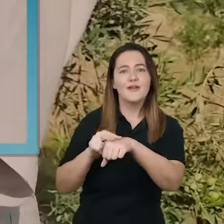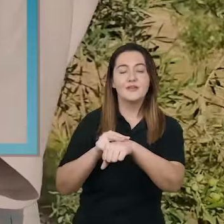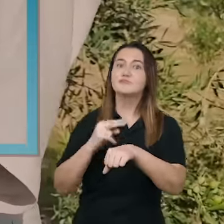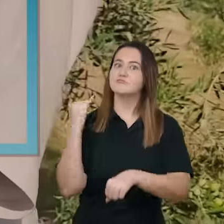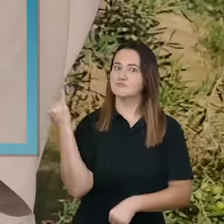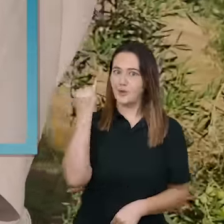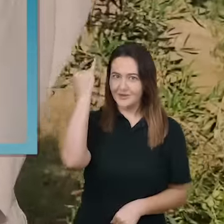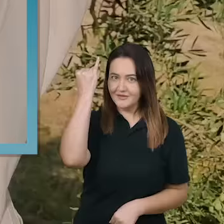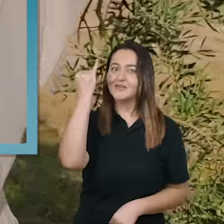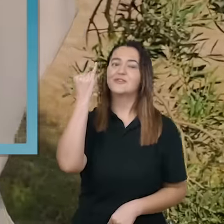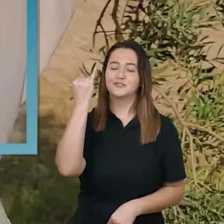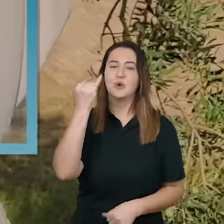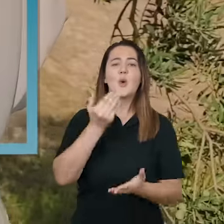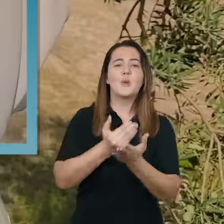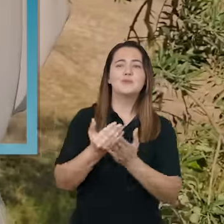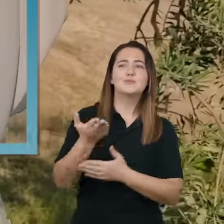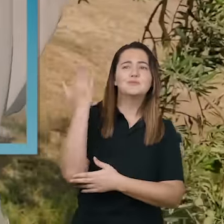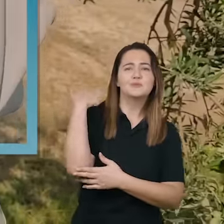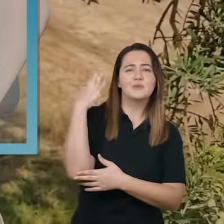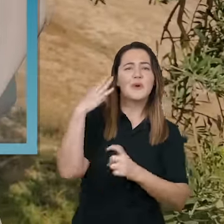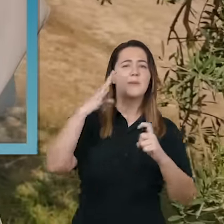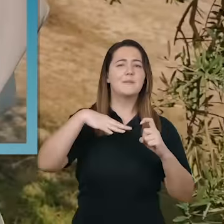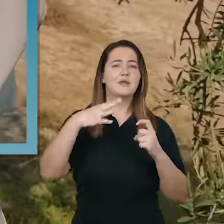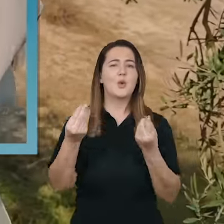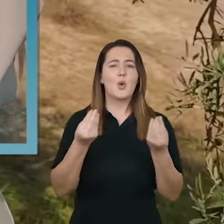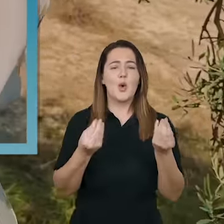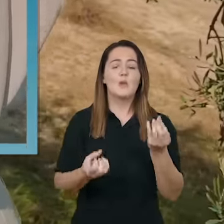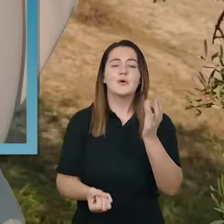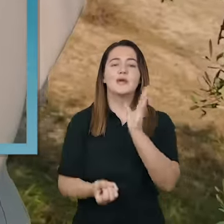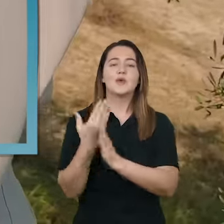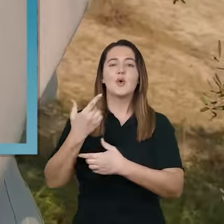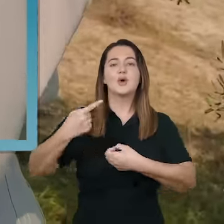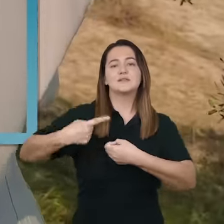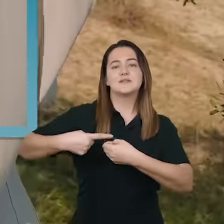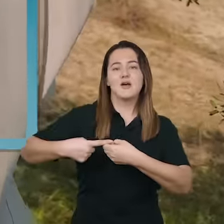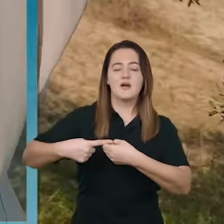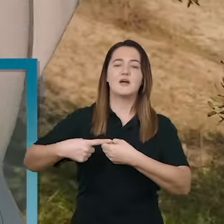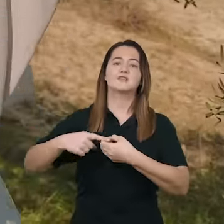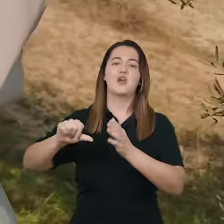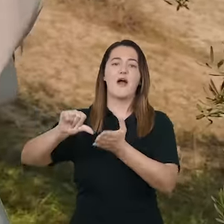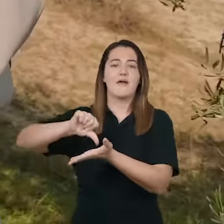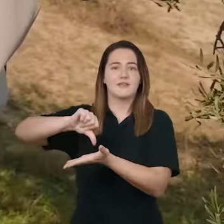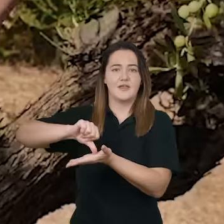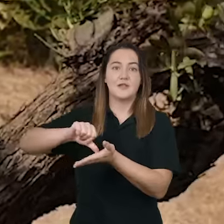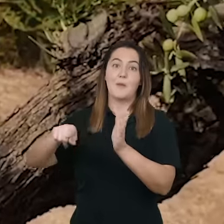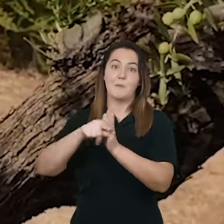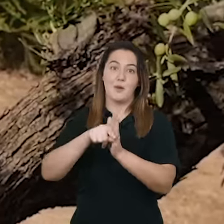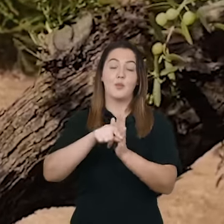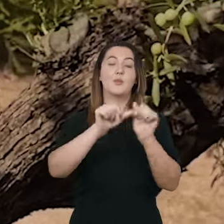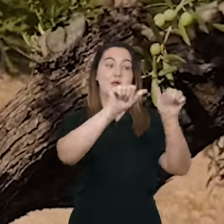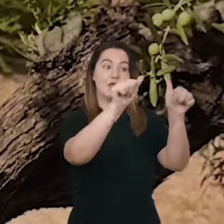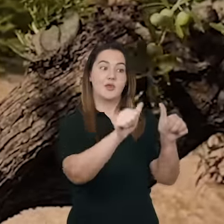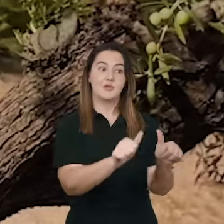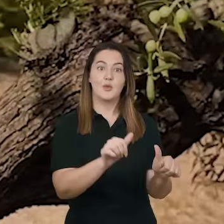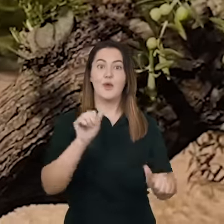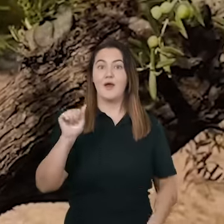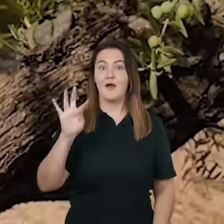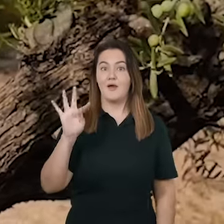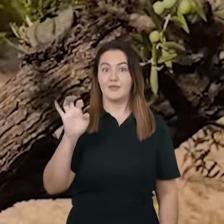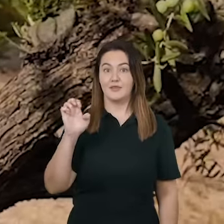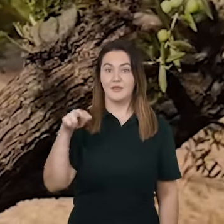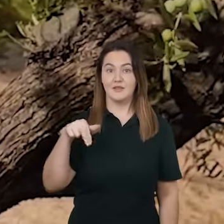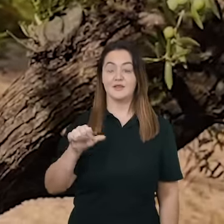Yes. Começando desde os mitos de como a cidade de Atenas recebeu esse nome da deusa Atena, até a honra